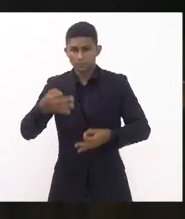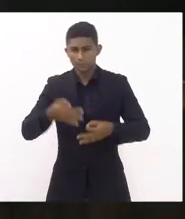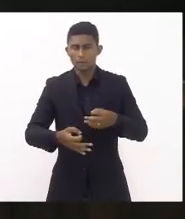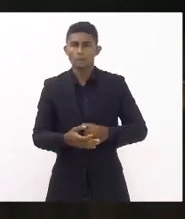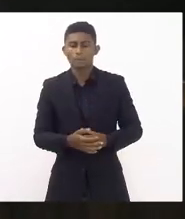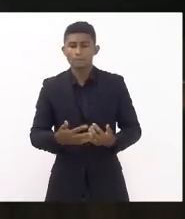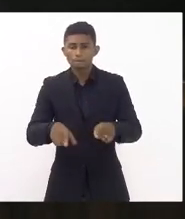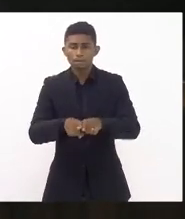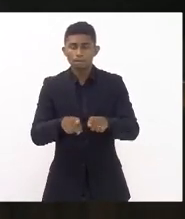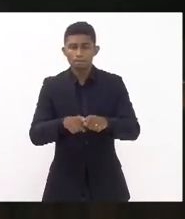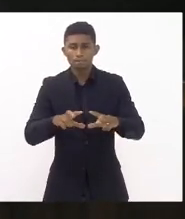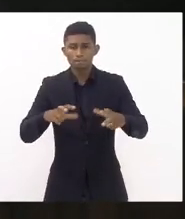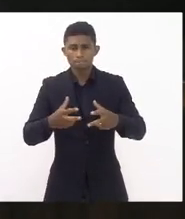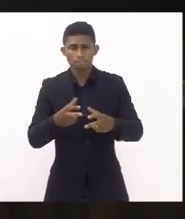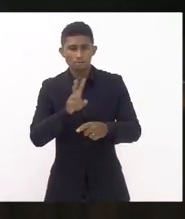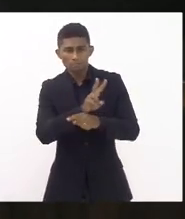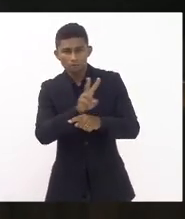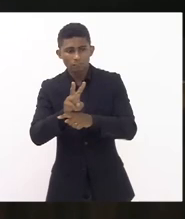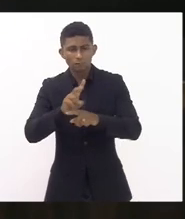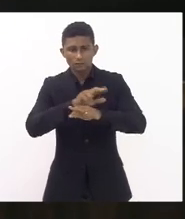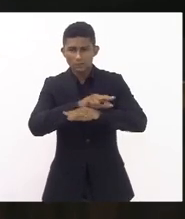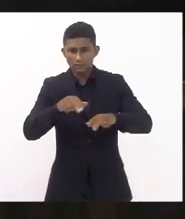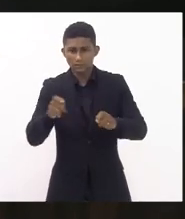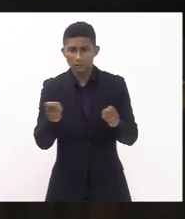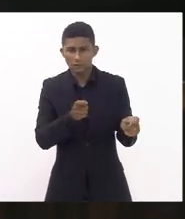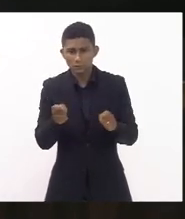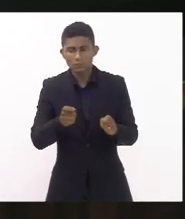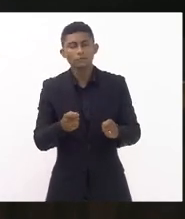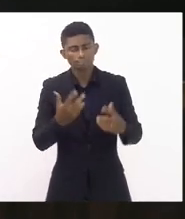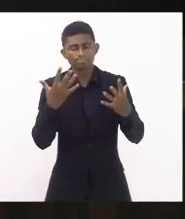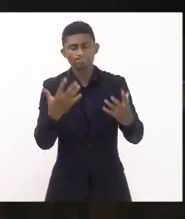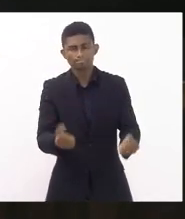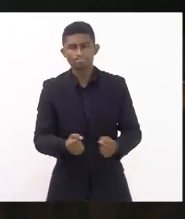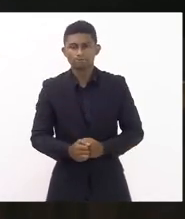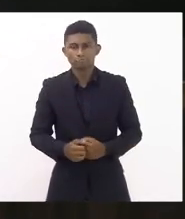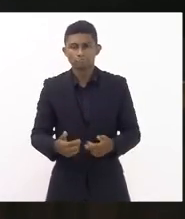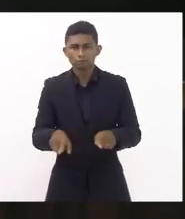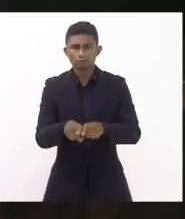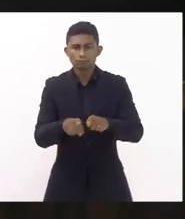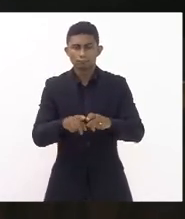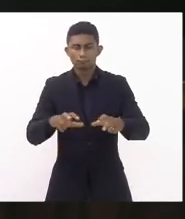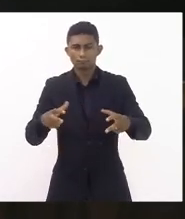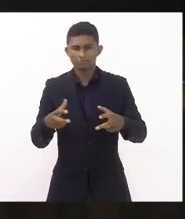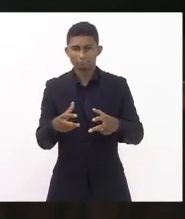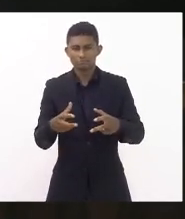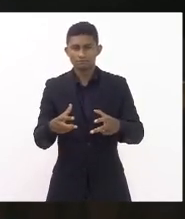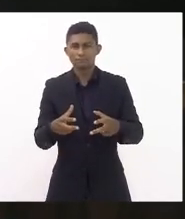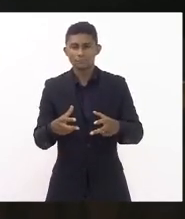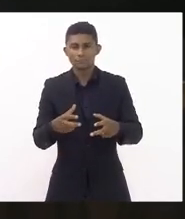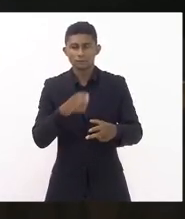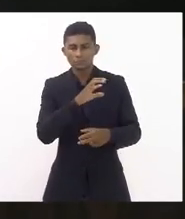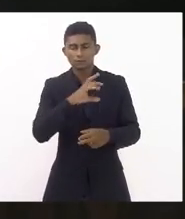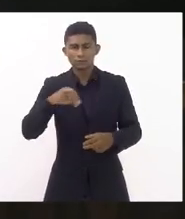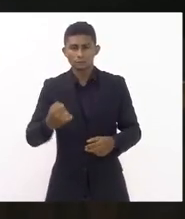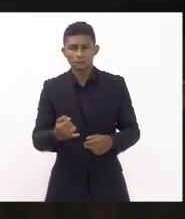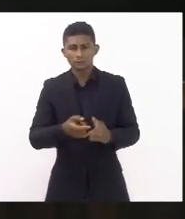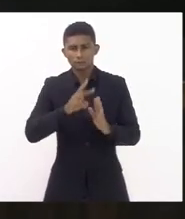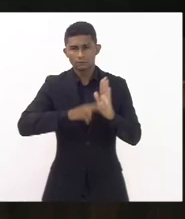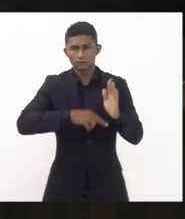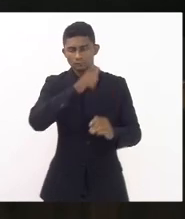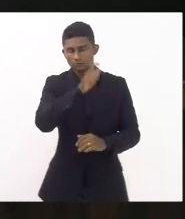de Orçamento, Finanças, Fiscalização Financeira e Controle favorável, com o substitutivo da Comissão de Constituição e Justiça. Relatores,